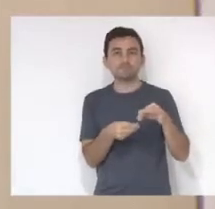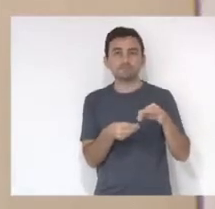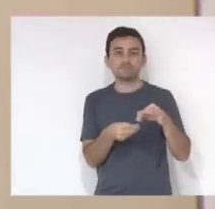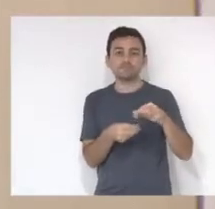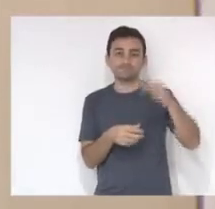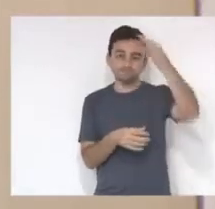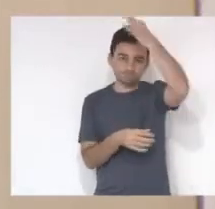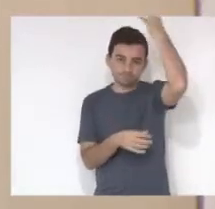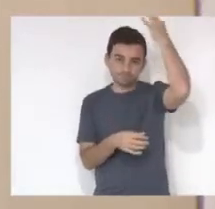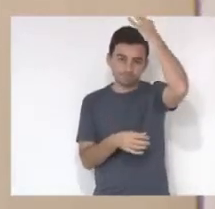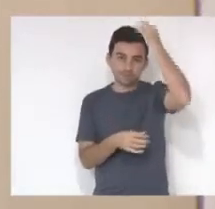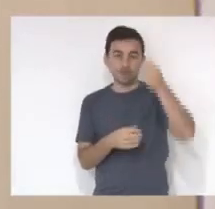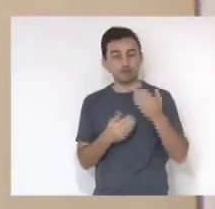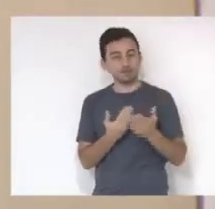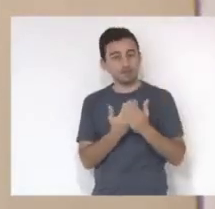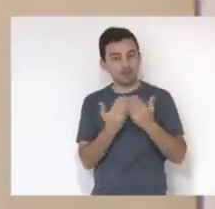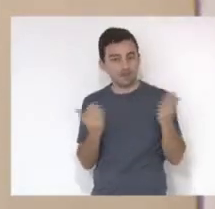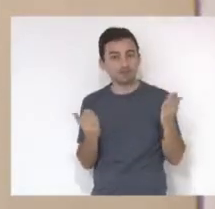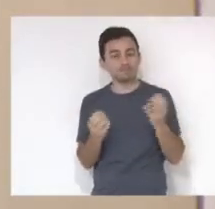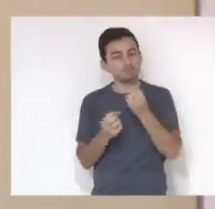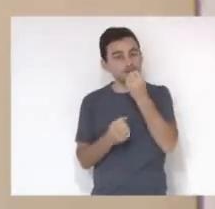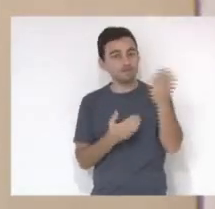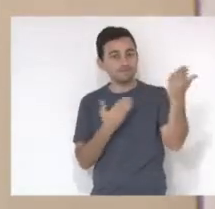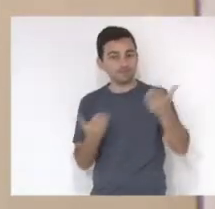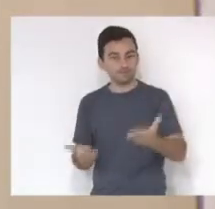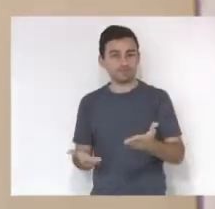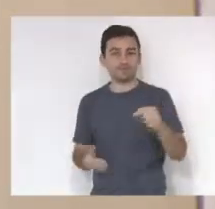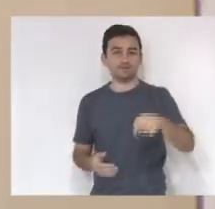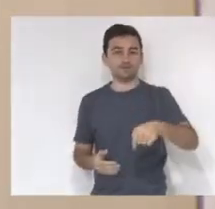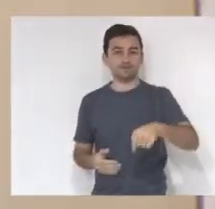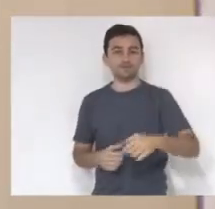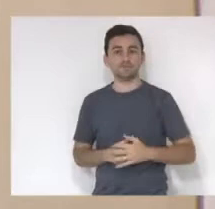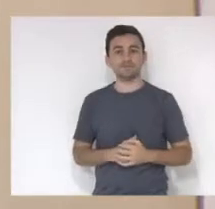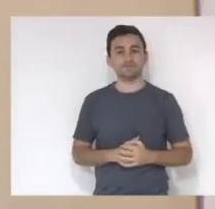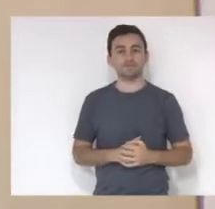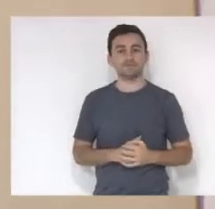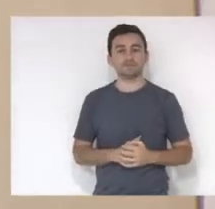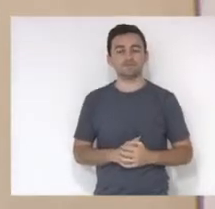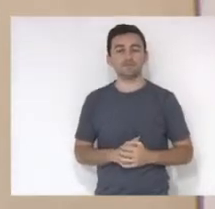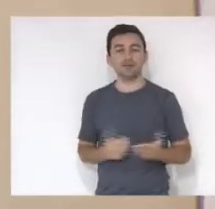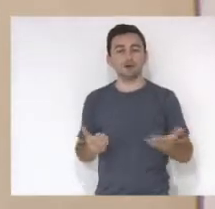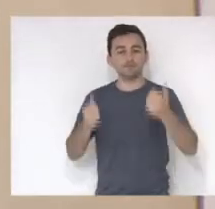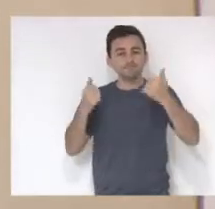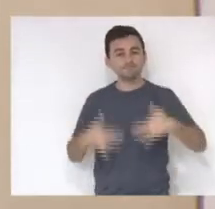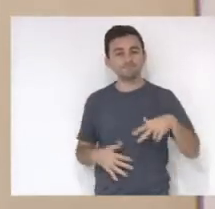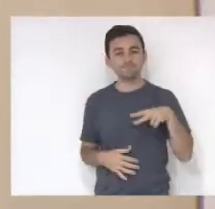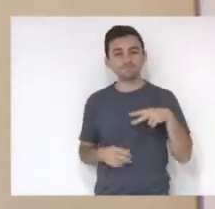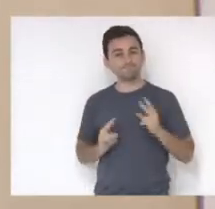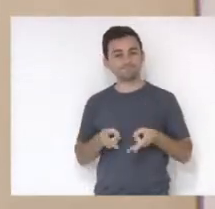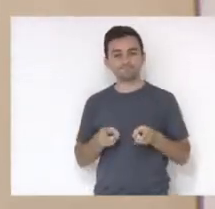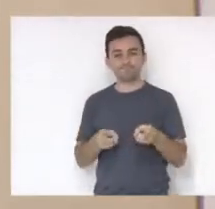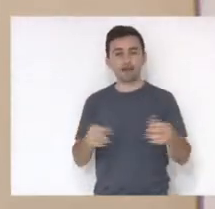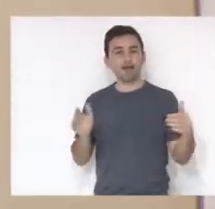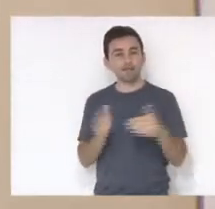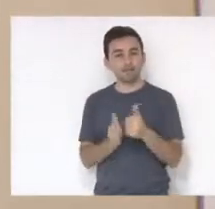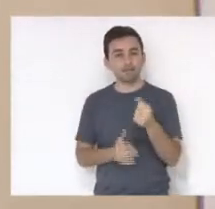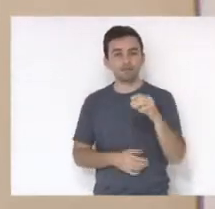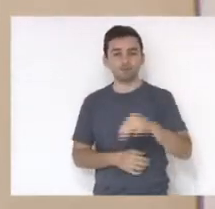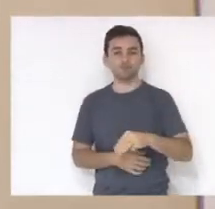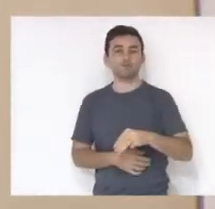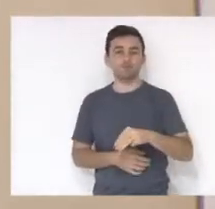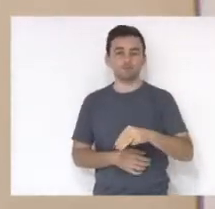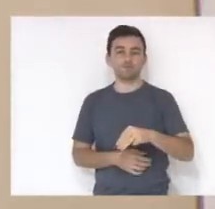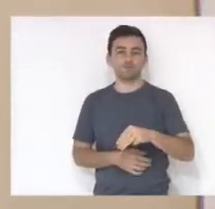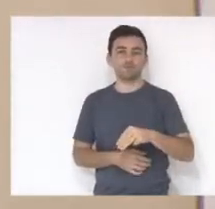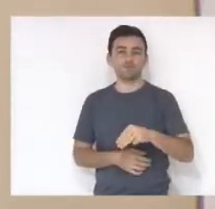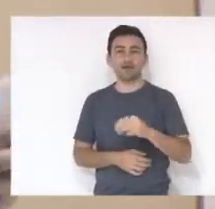Scarelli Nandi. Sejam bem-vindos a este Parlamento. Ainda em explicações pessoais, pelo tempo de até 10 minutos, com a palavra a